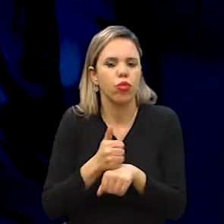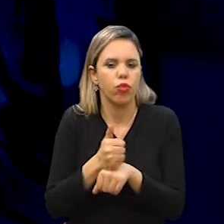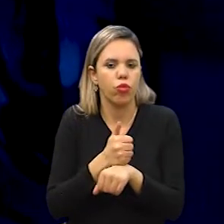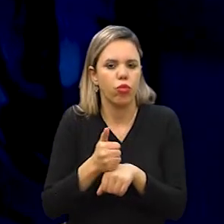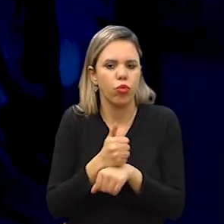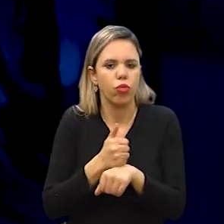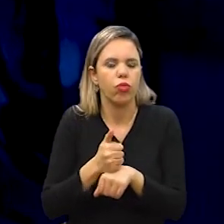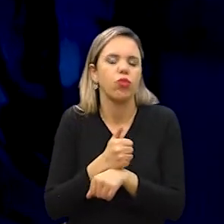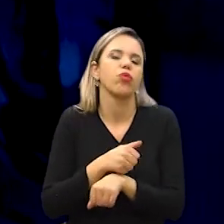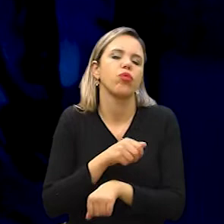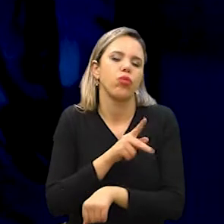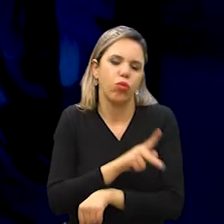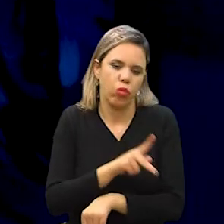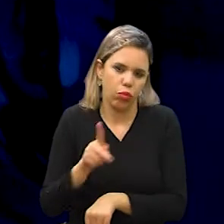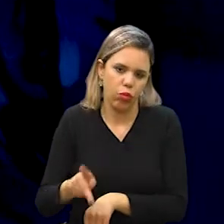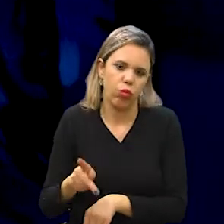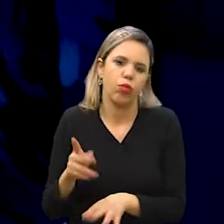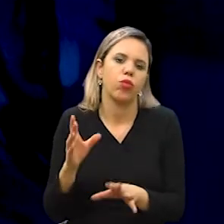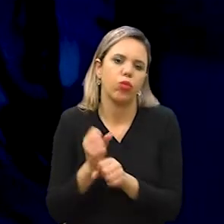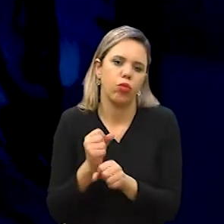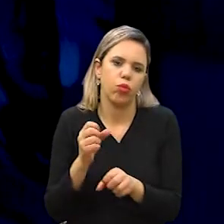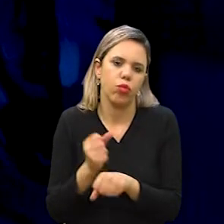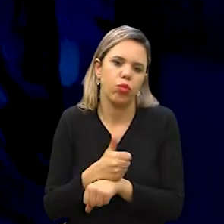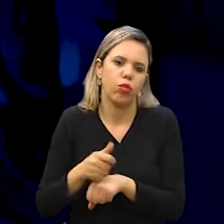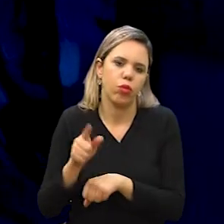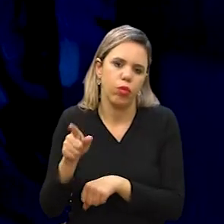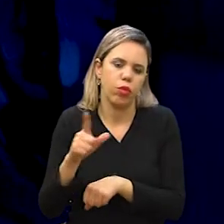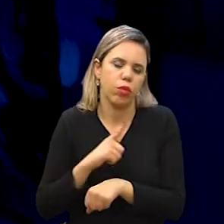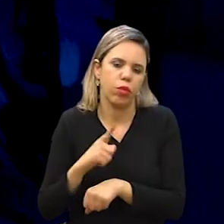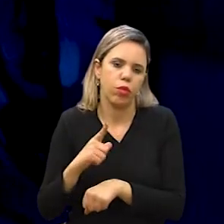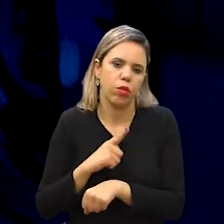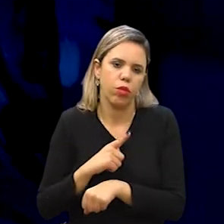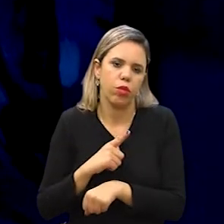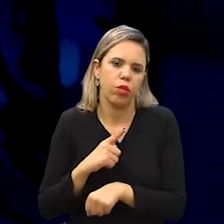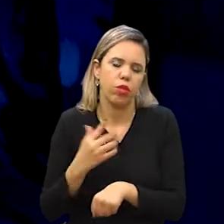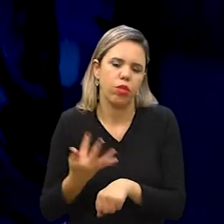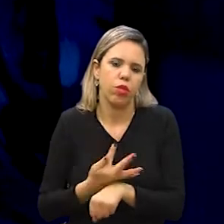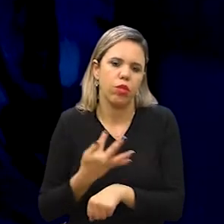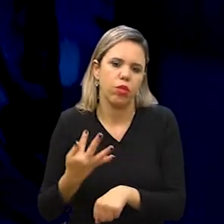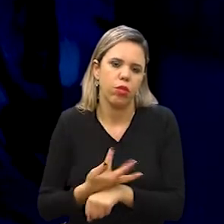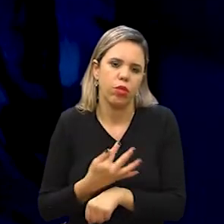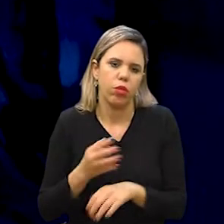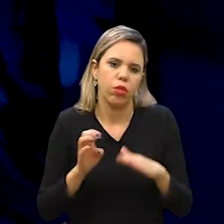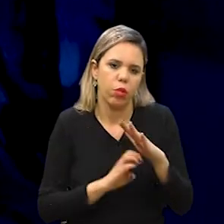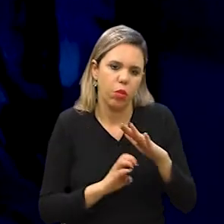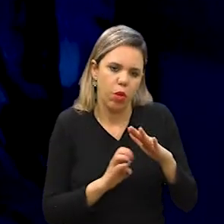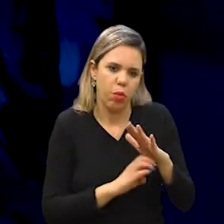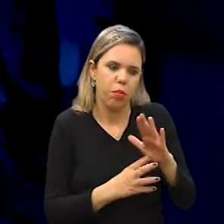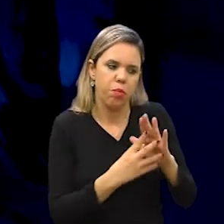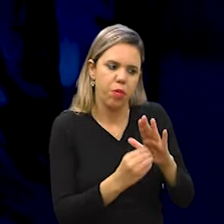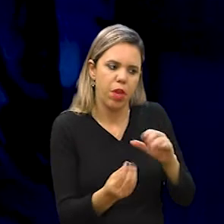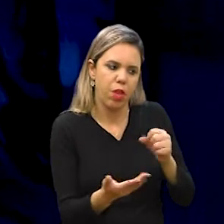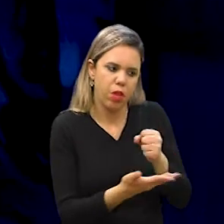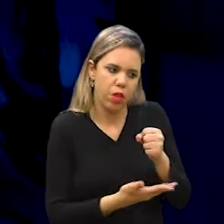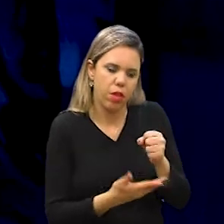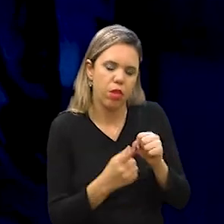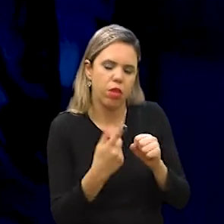comercial, a equipe pedagógica e a equipe financeira. Foi assim isso porque você teve uma dor enquanto franqueado, foi